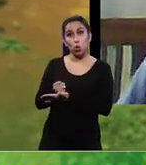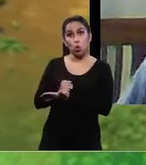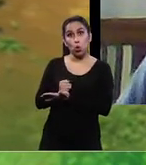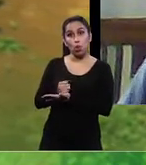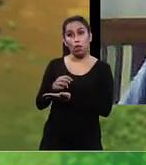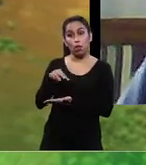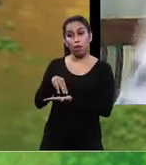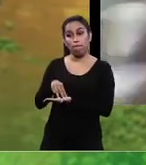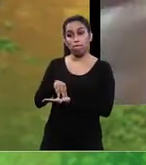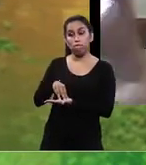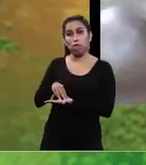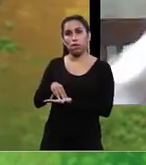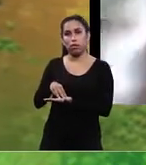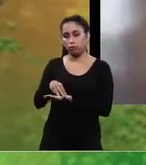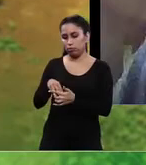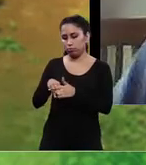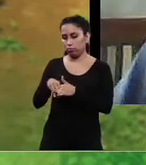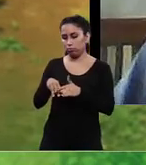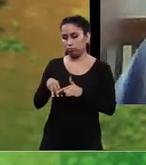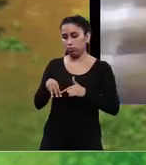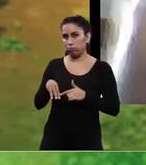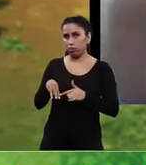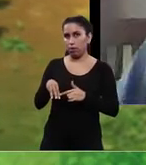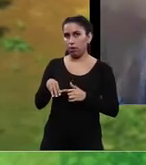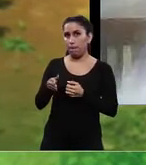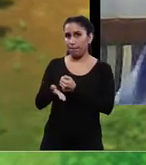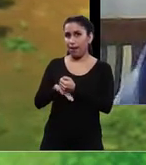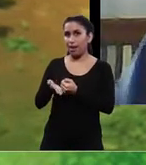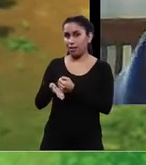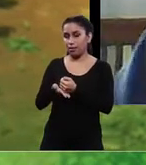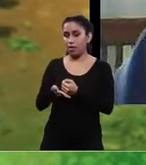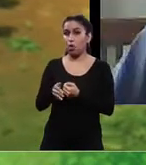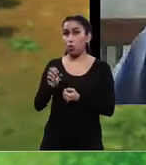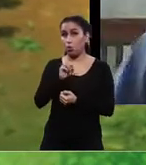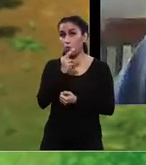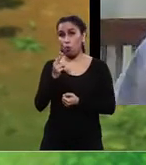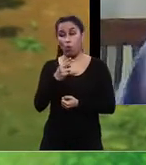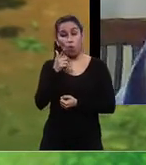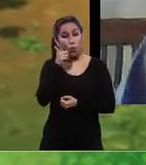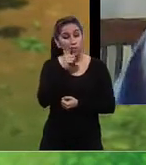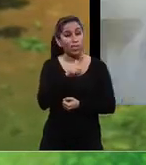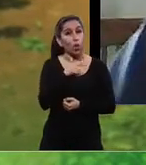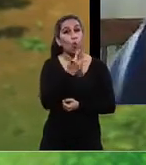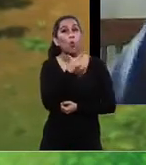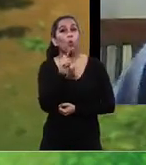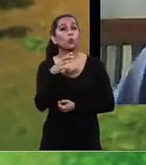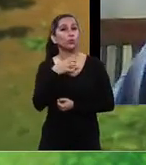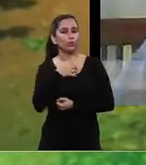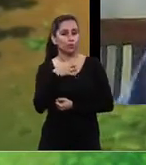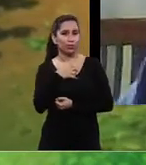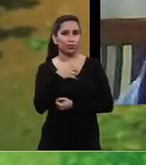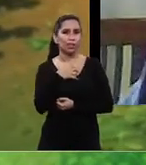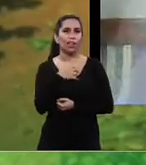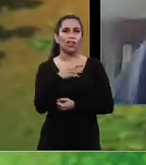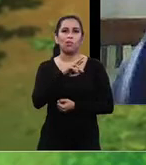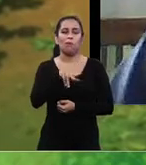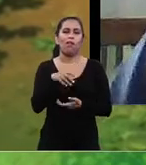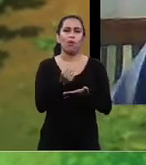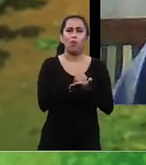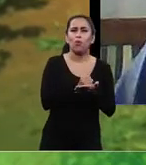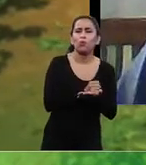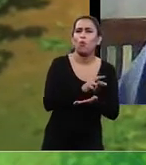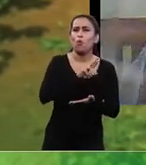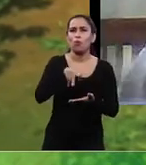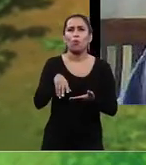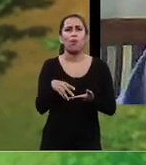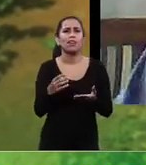equilibrado, ou a gente vai ter que fazer uma outra forma que não é comando e controle, que não é segurança jurídica, que